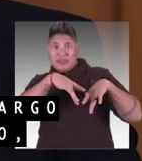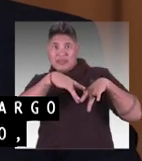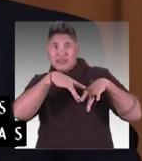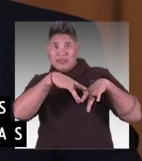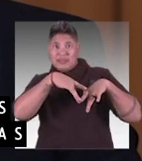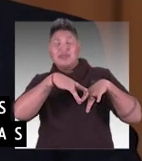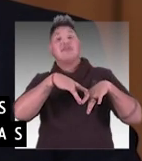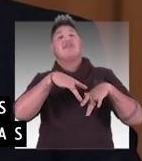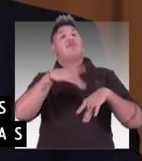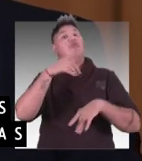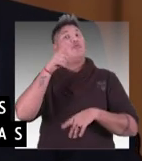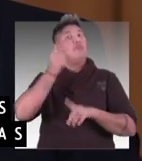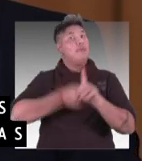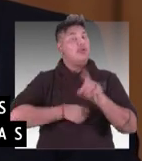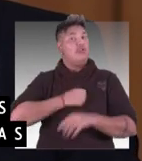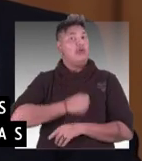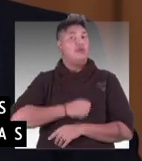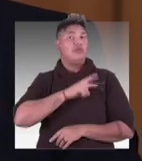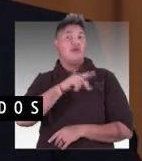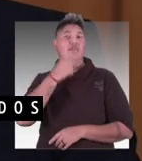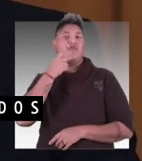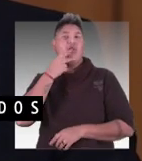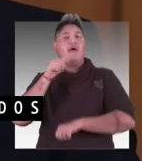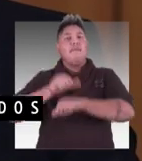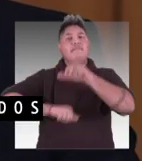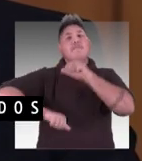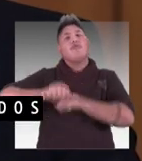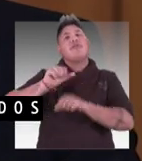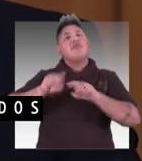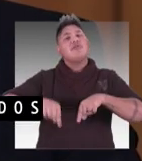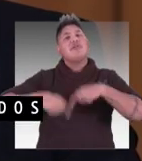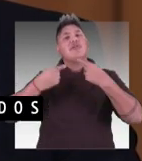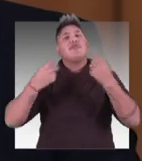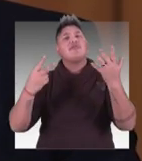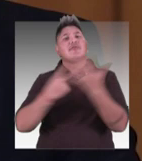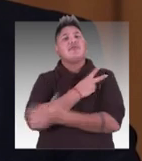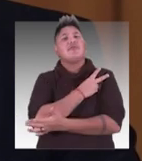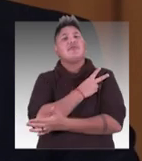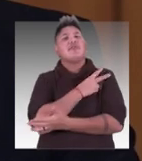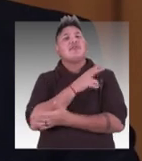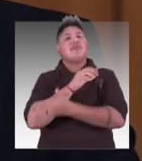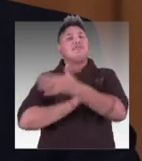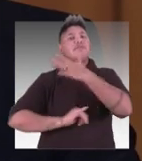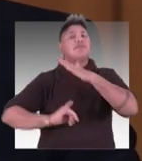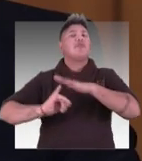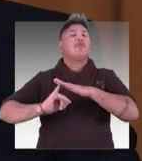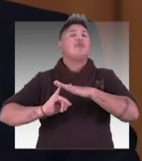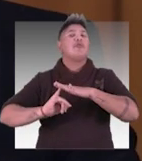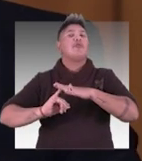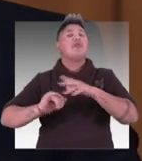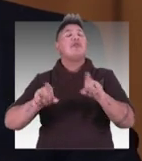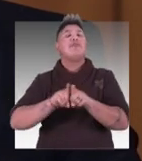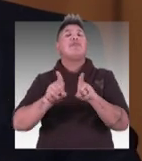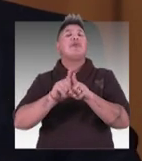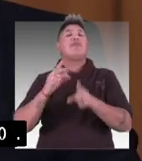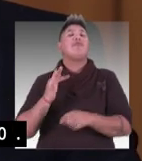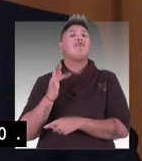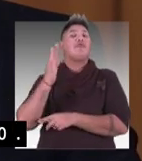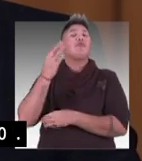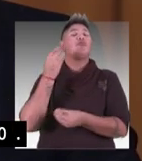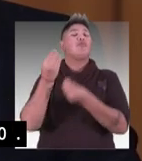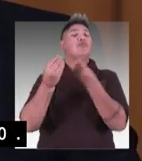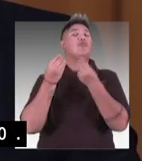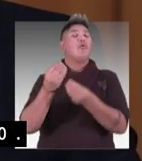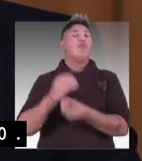agosto, vai falar sobre as principais mudanças e desafios enfrentados no órgão durante seus 2 mandatos e também sobre o futuro do